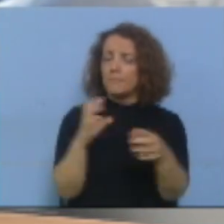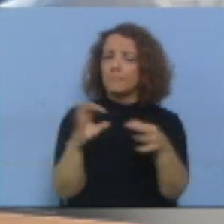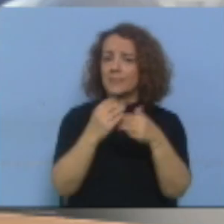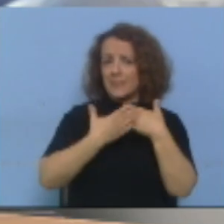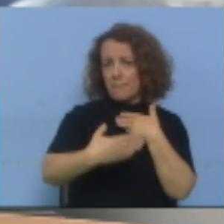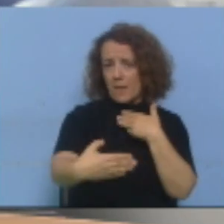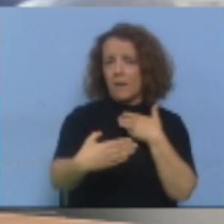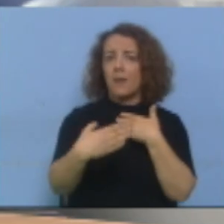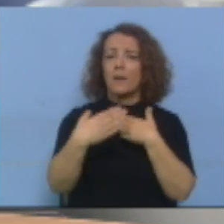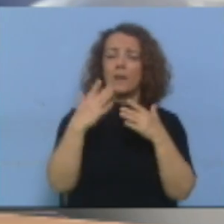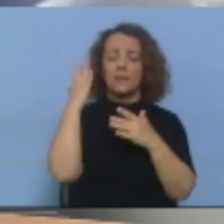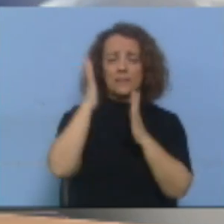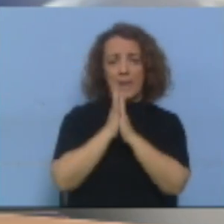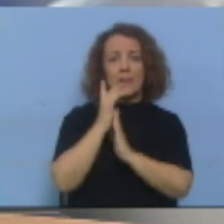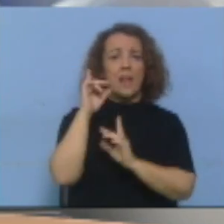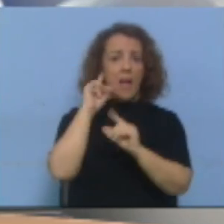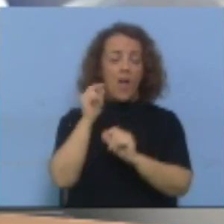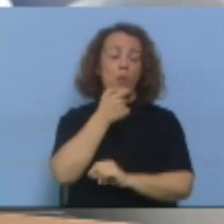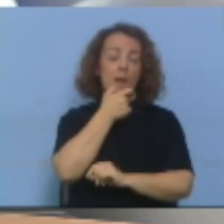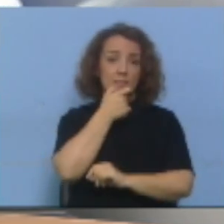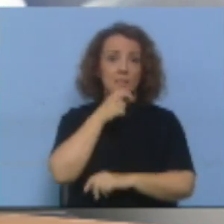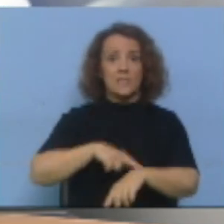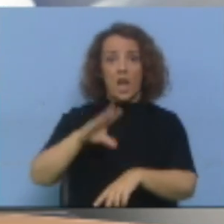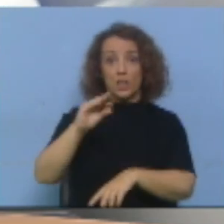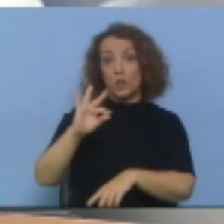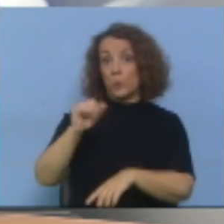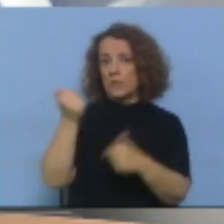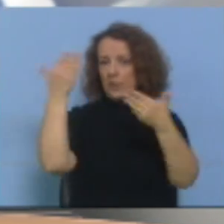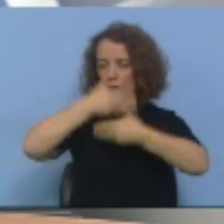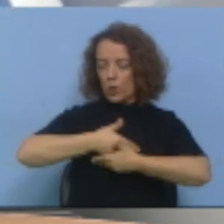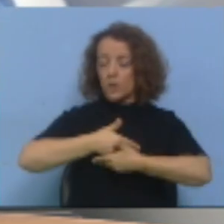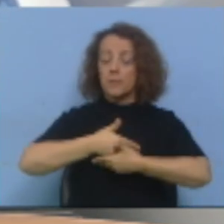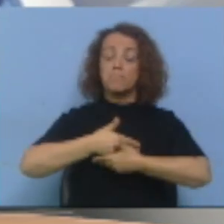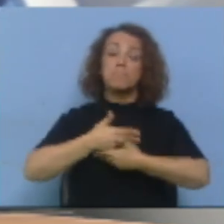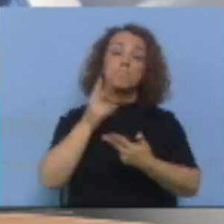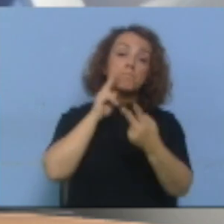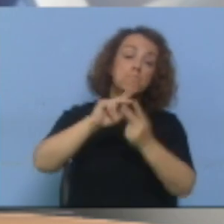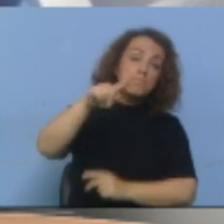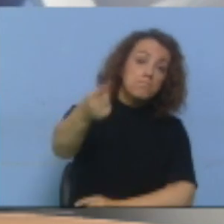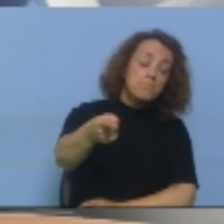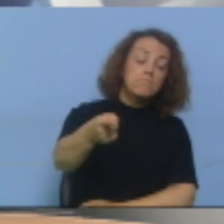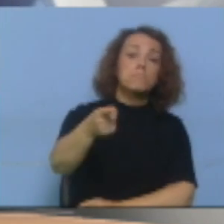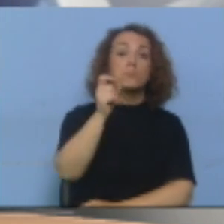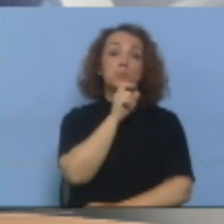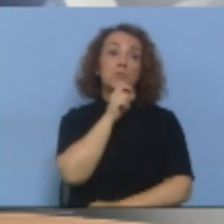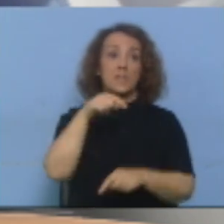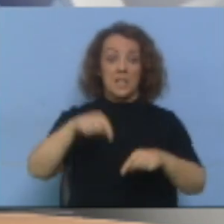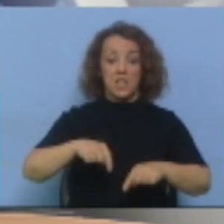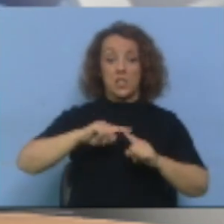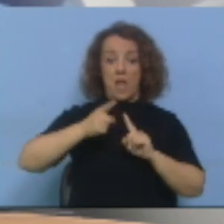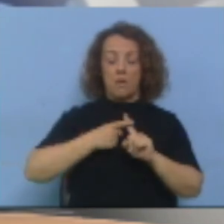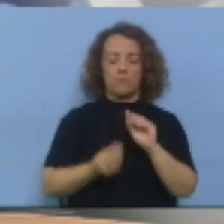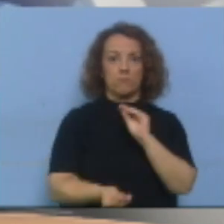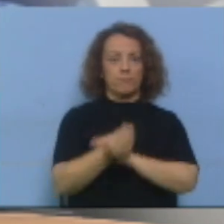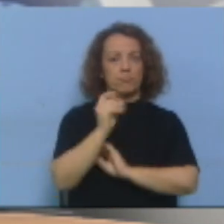na rádio, na Antena 1, quando forem 22h45. Até lá, e este talvez seja um ano único